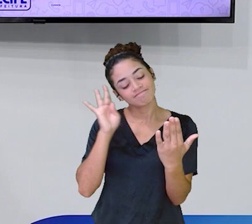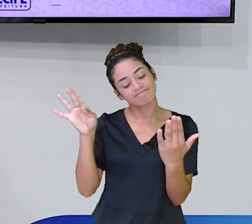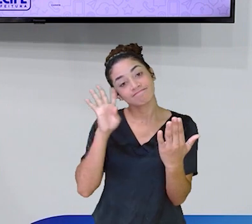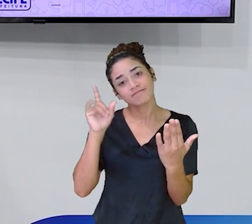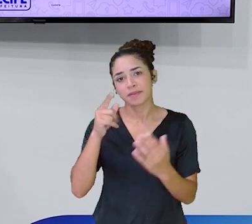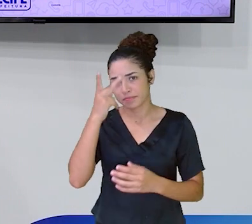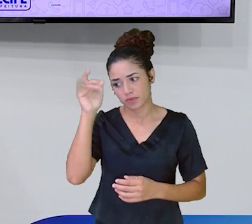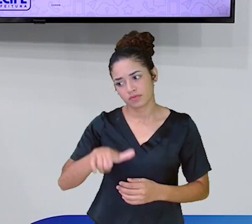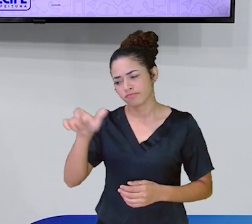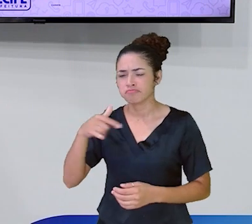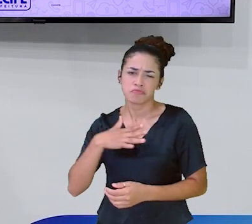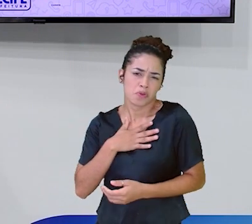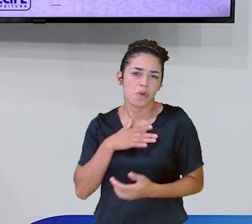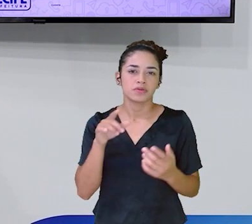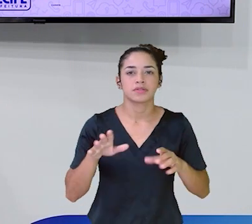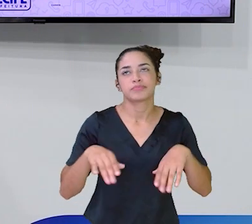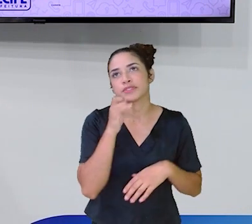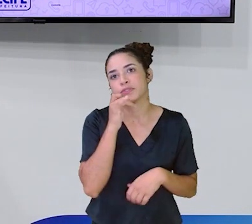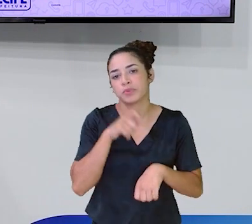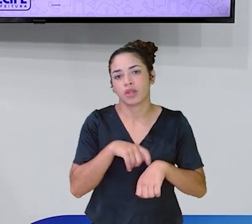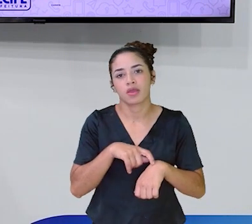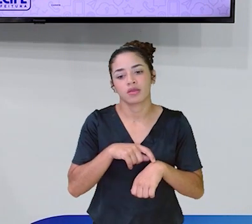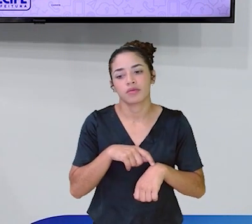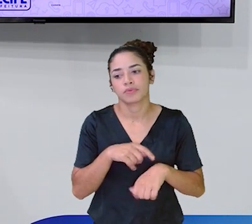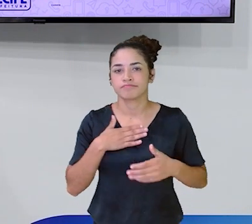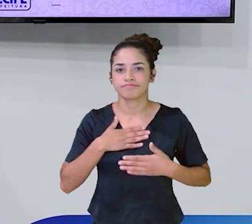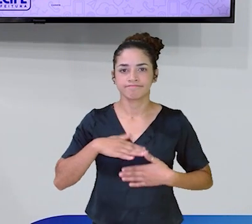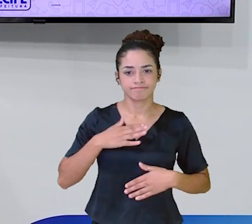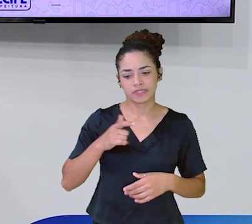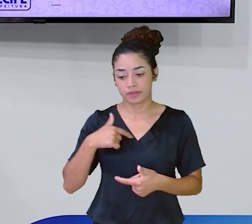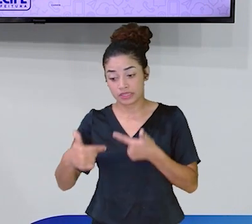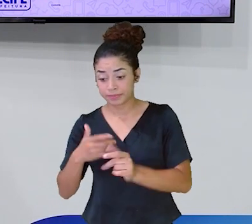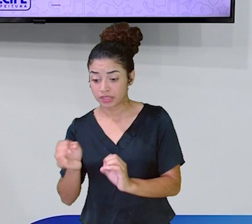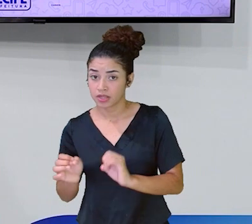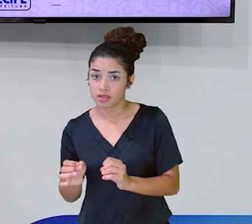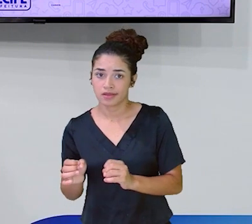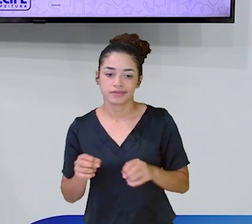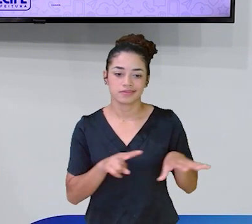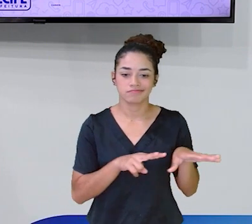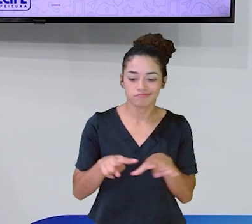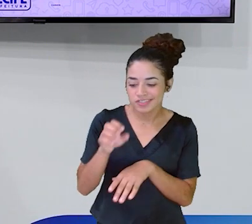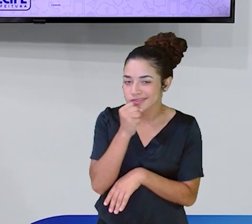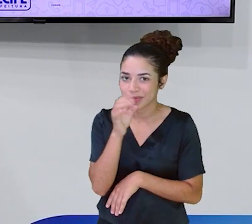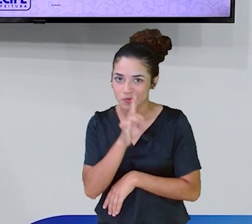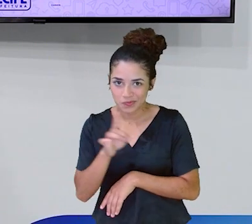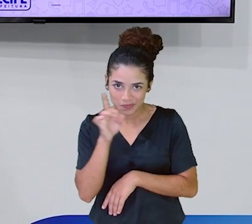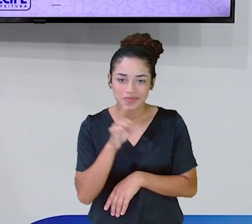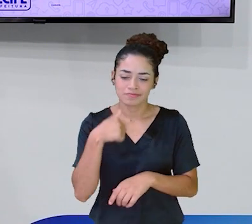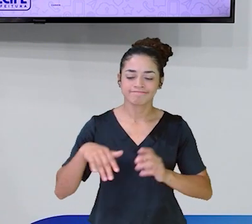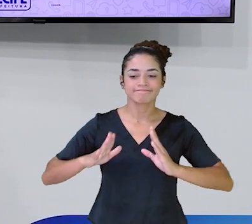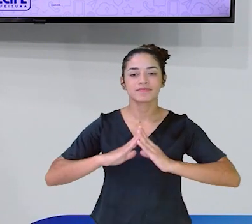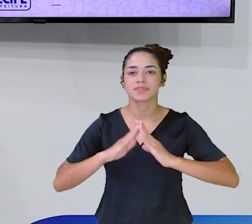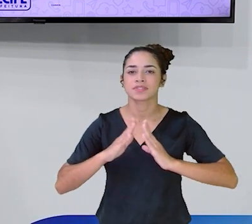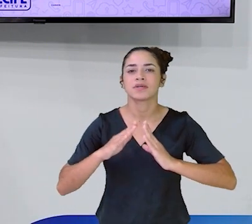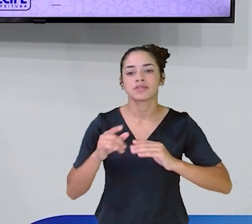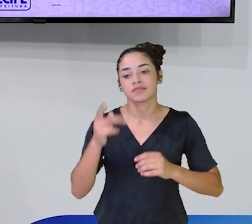tem tempo, eu estou descansando, eu estou um momento em que eu não estou trabalhando, aquele final de semana, eu estou em casa, geralmente